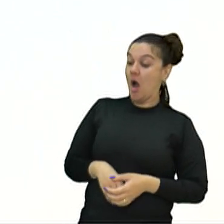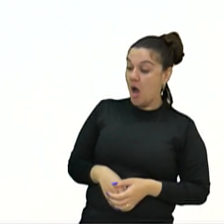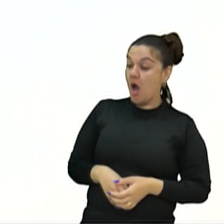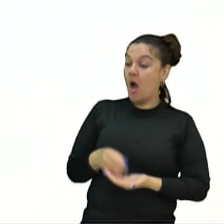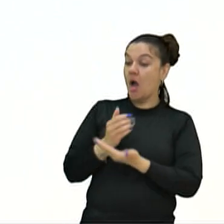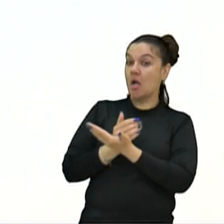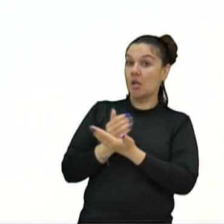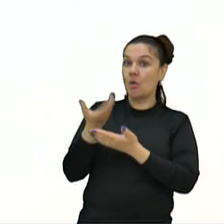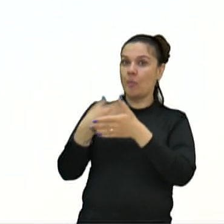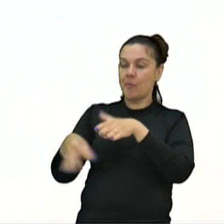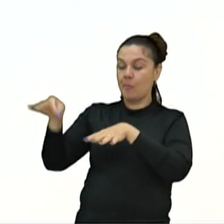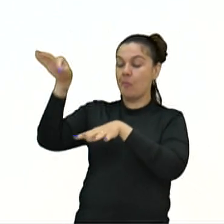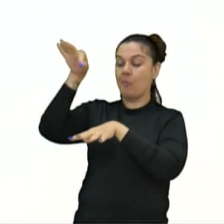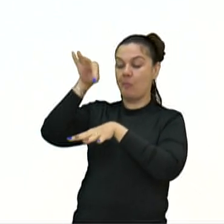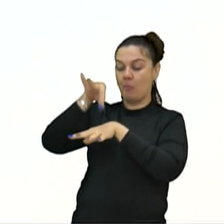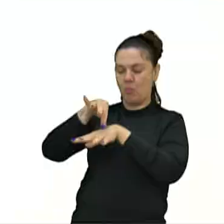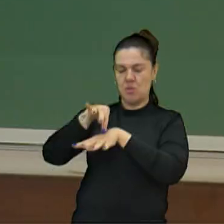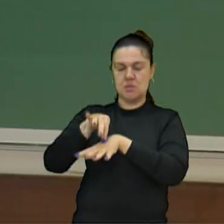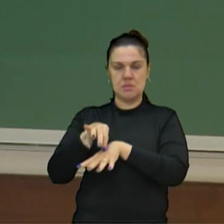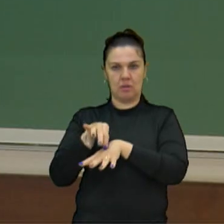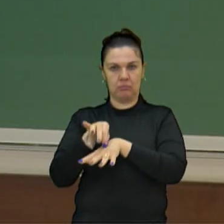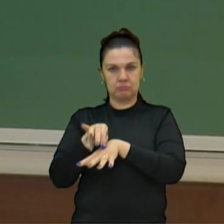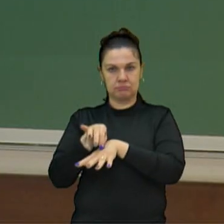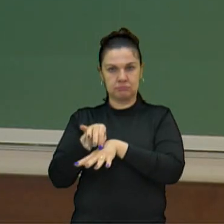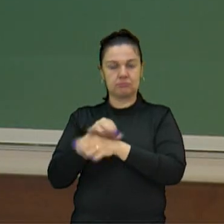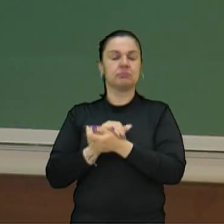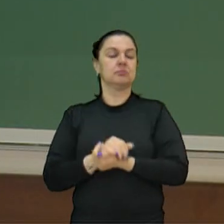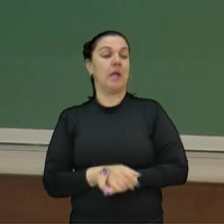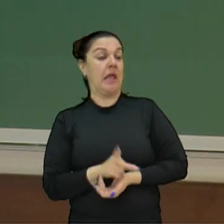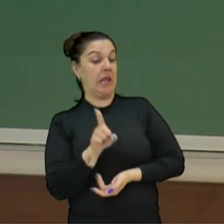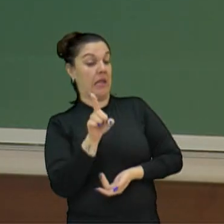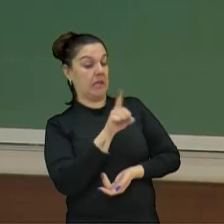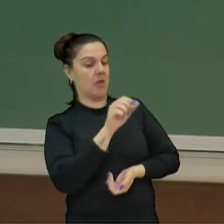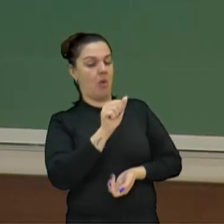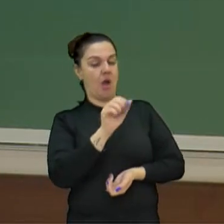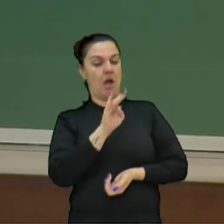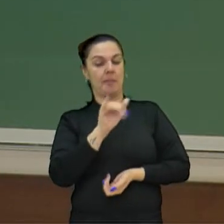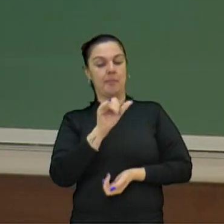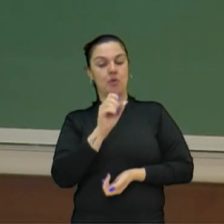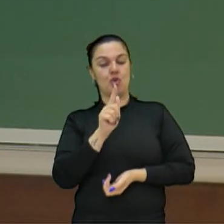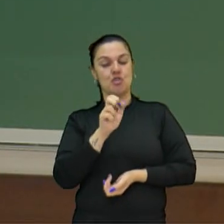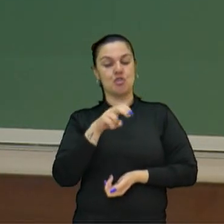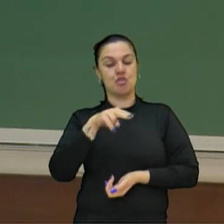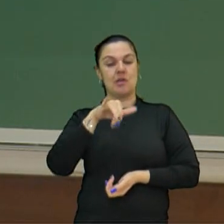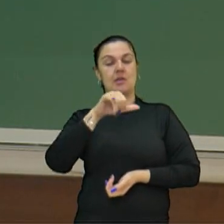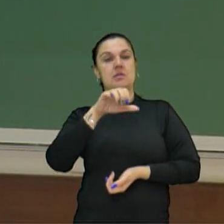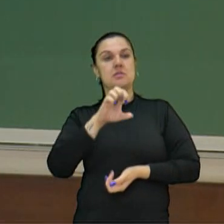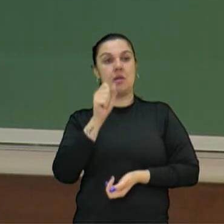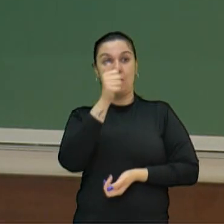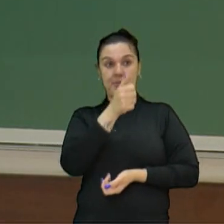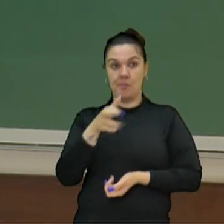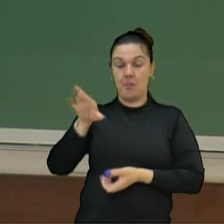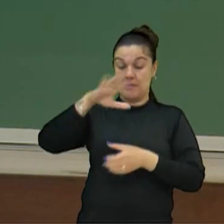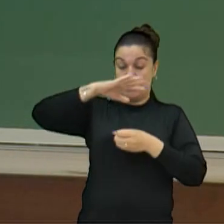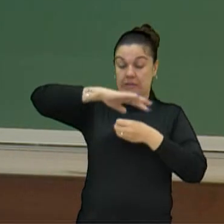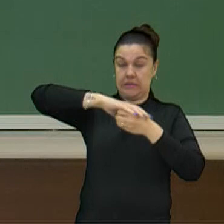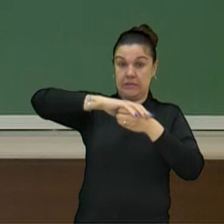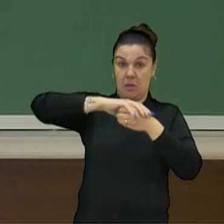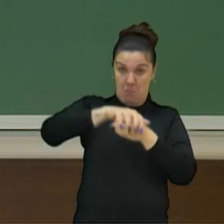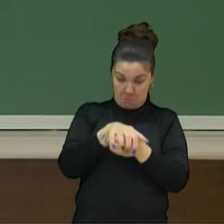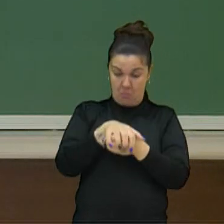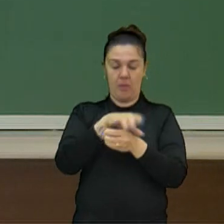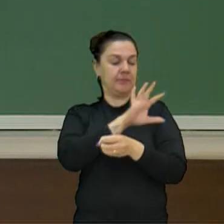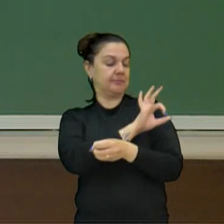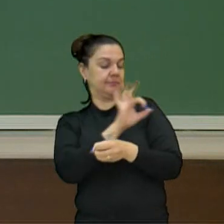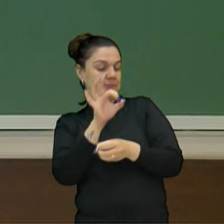moscas que conseguiram sentar na carne ali. Ah, não, porque a abiogênese precisa de um princípio vital que está no ar. Quando você tampou ali,